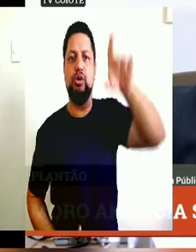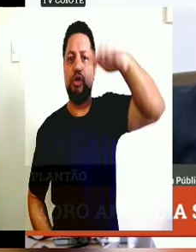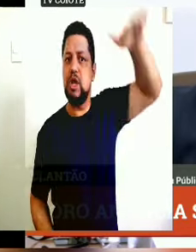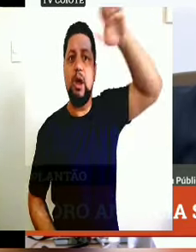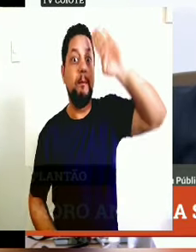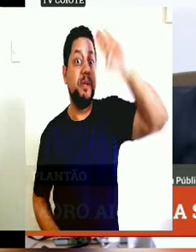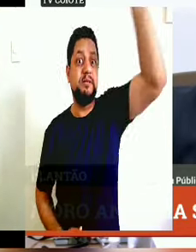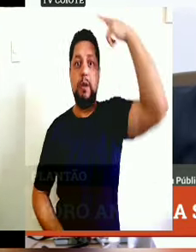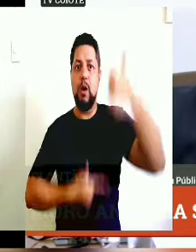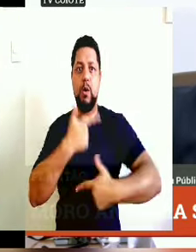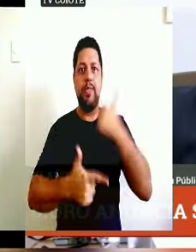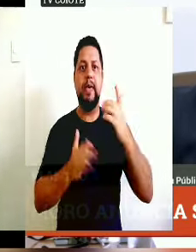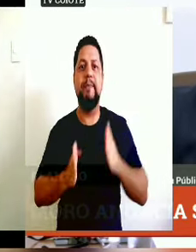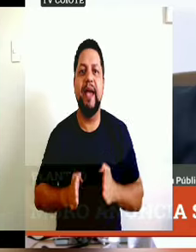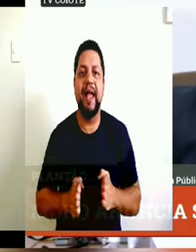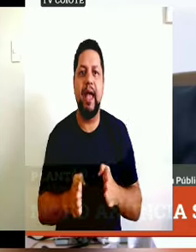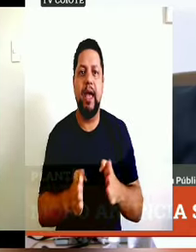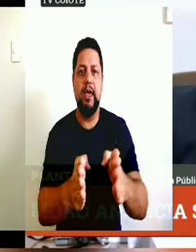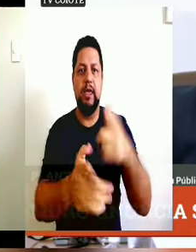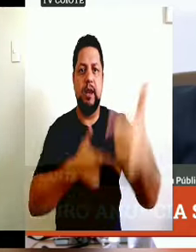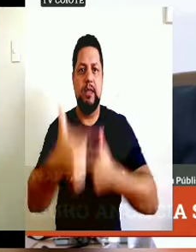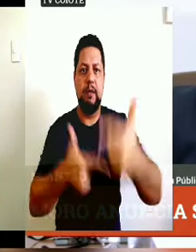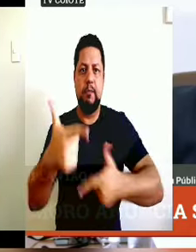Claro que depois de tantas